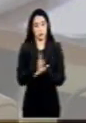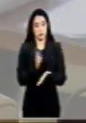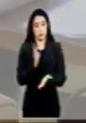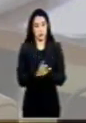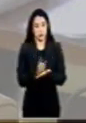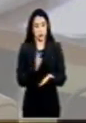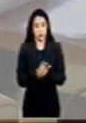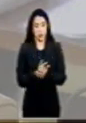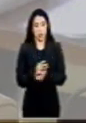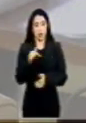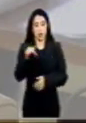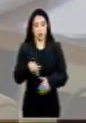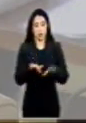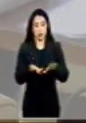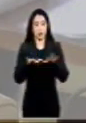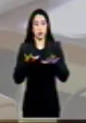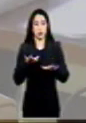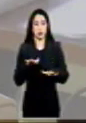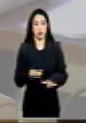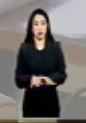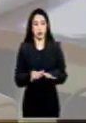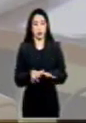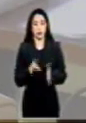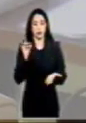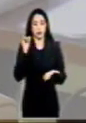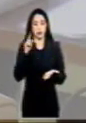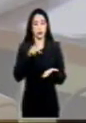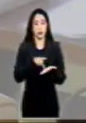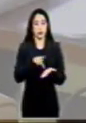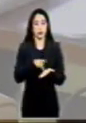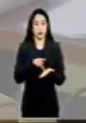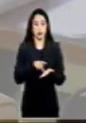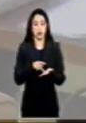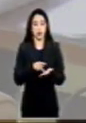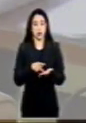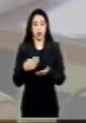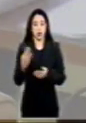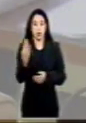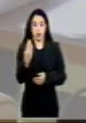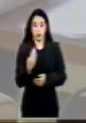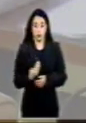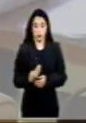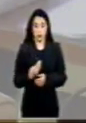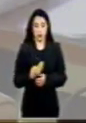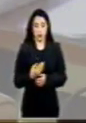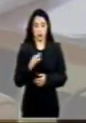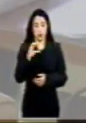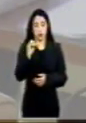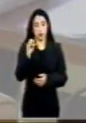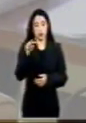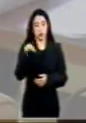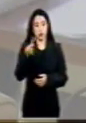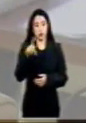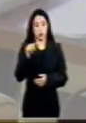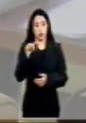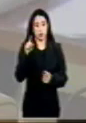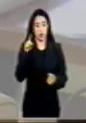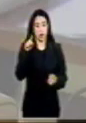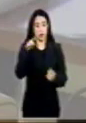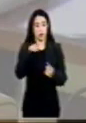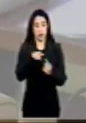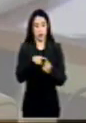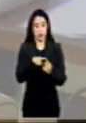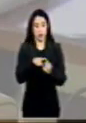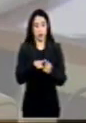deste tribunal deriva, em verdade, da presença de um congressista como alvo de apuração penal,